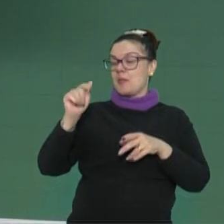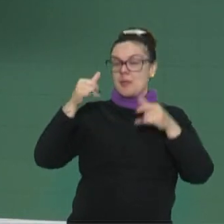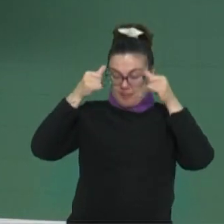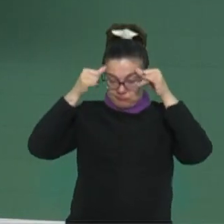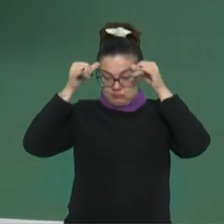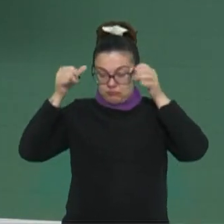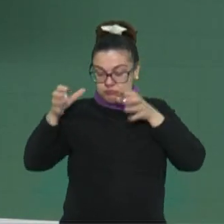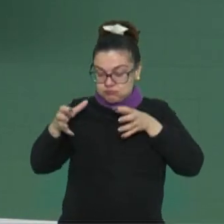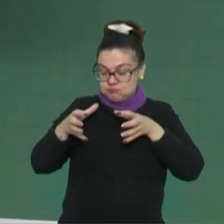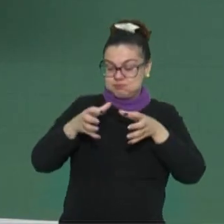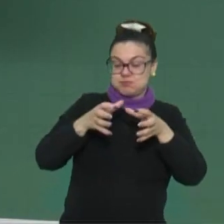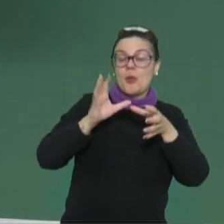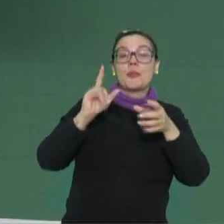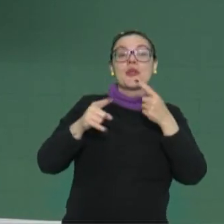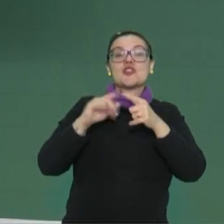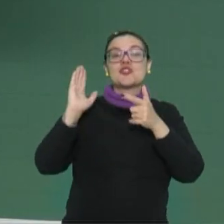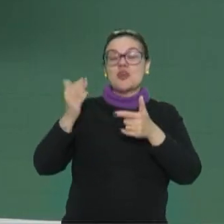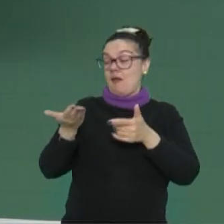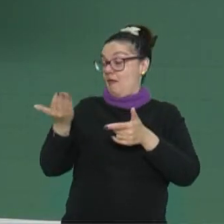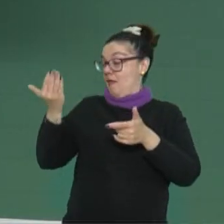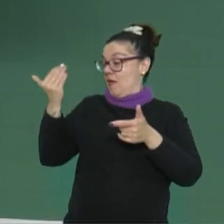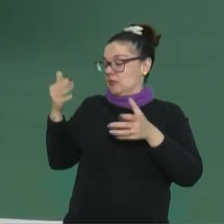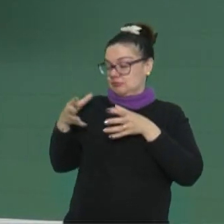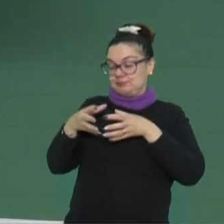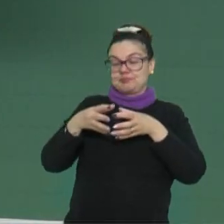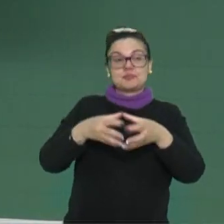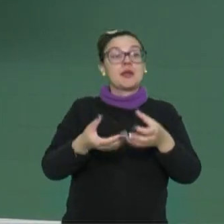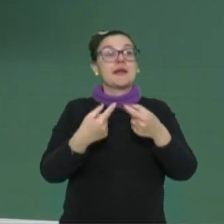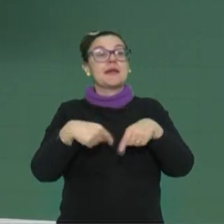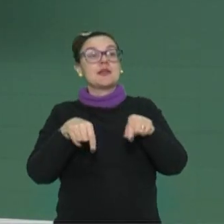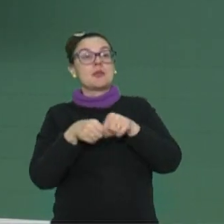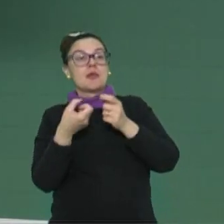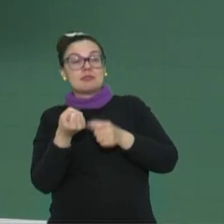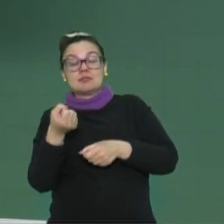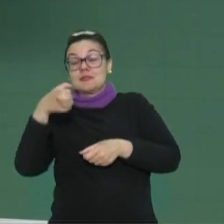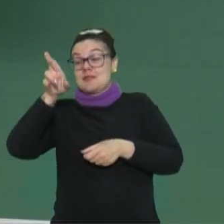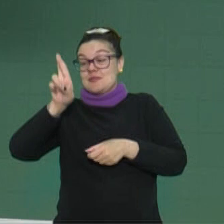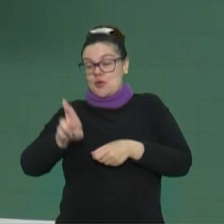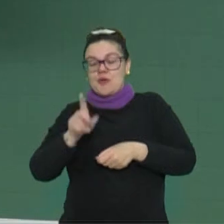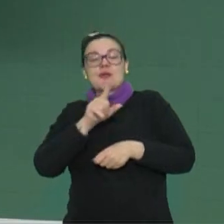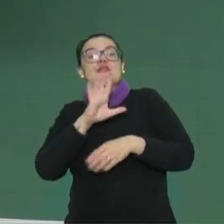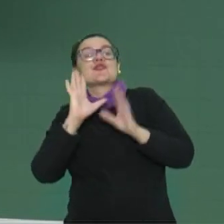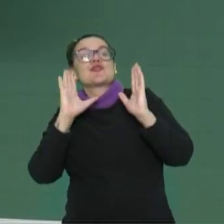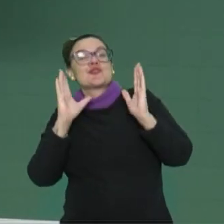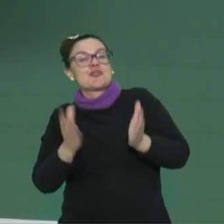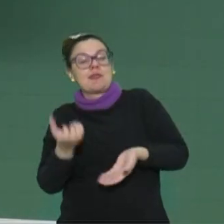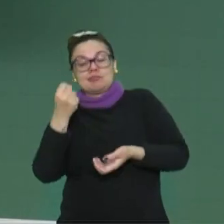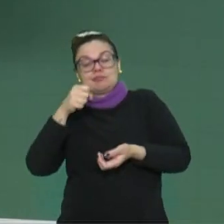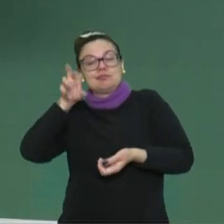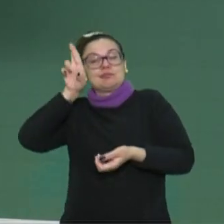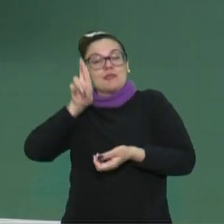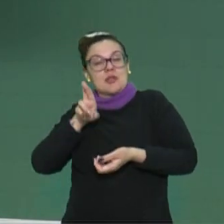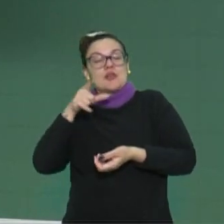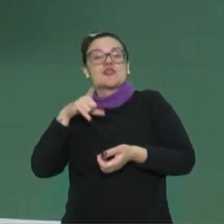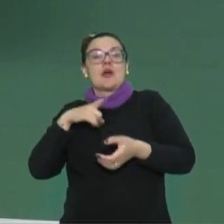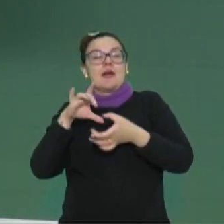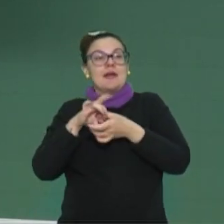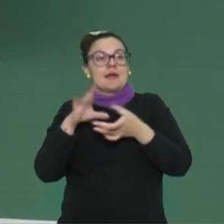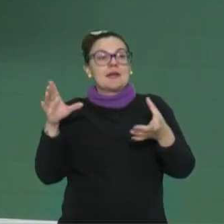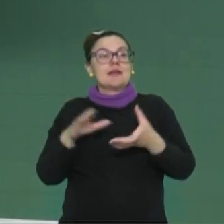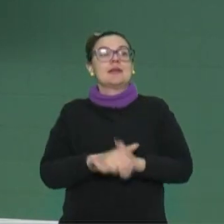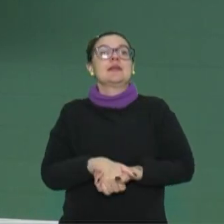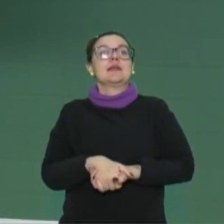já existente, e mostra a moral dos senhores, que é quando a gente tem autonomia, né? A questão do niilismo é